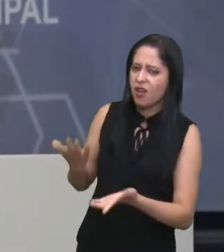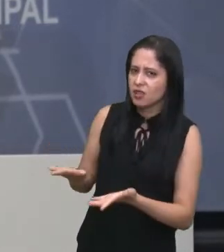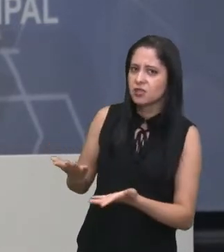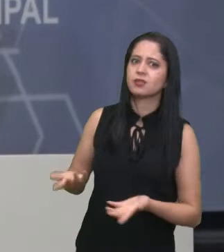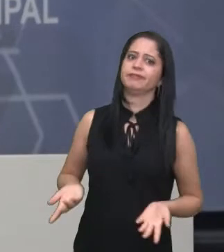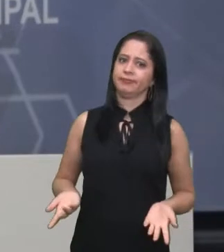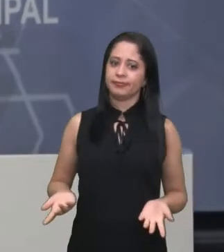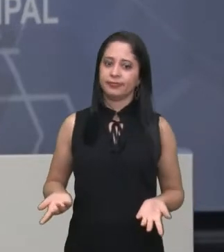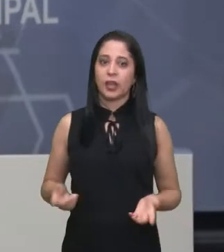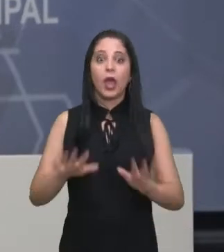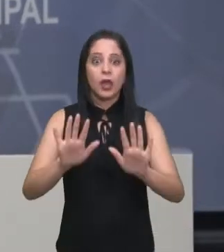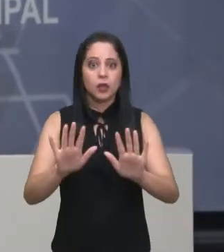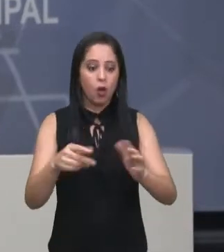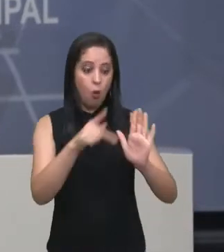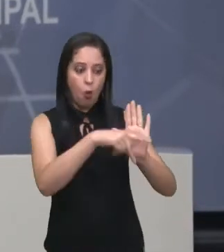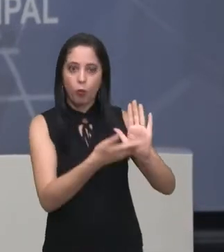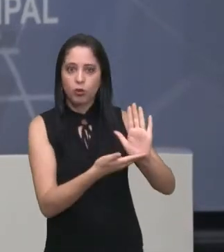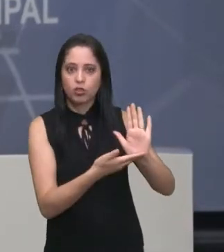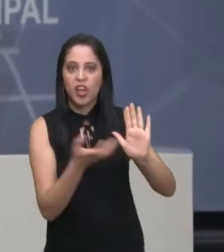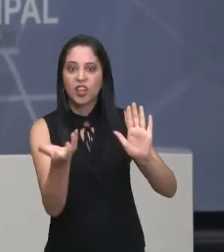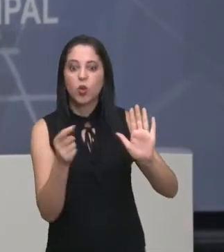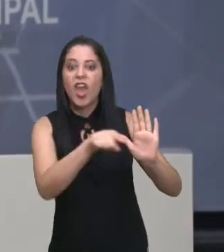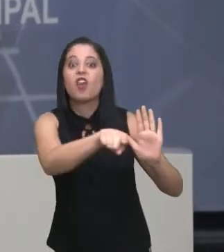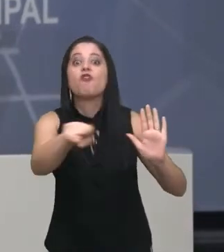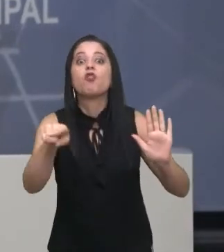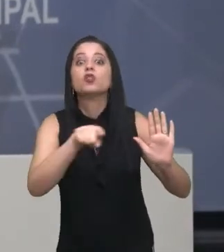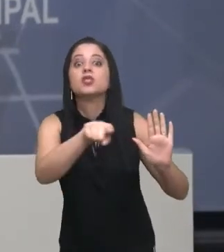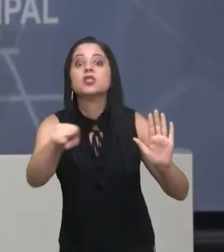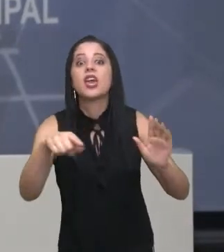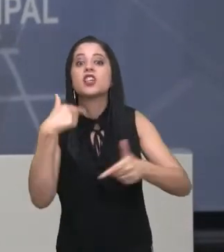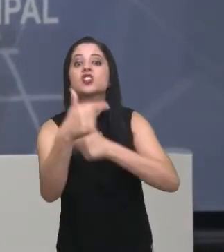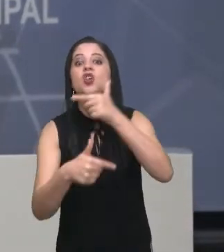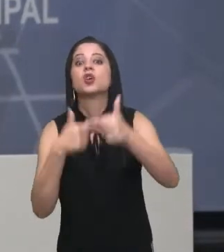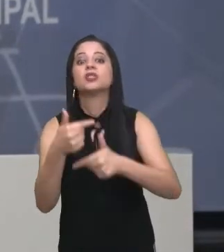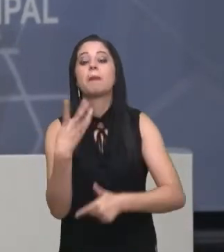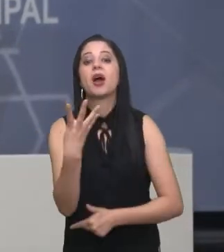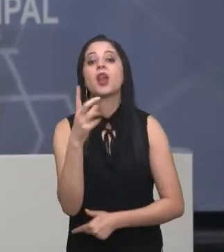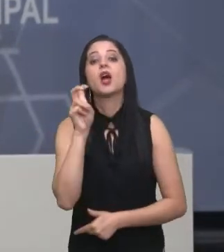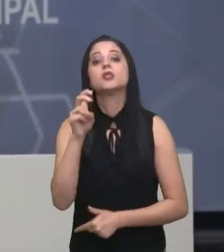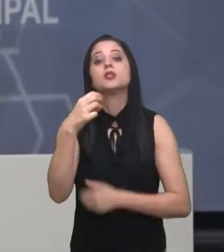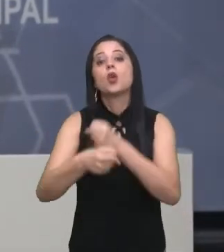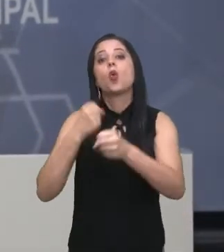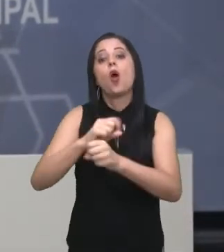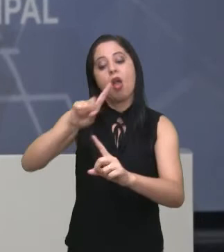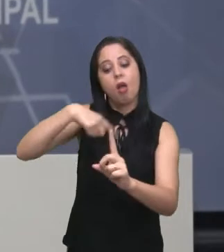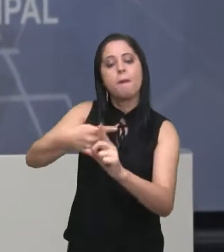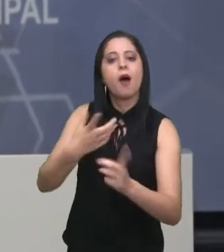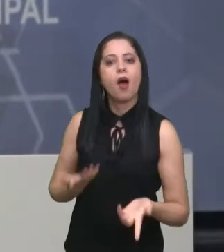5 anos, em média. Para quem aposentar com 4 meses, vai levar mais 3, 4 anos para aposentar.